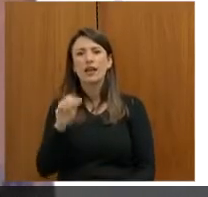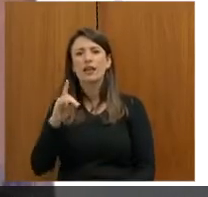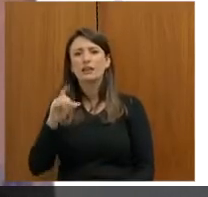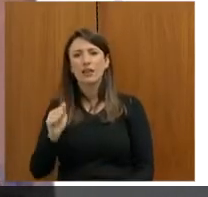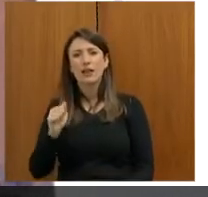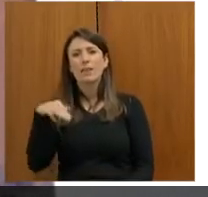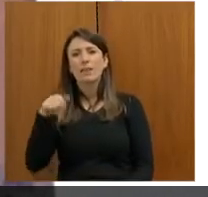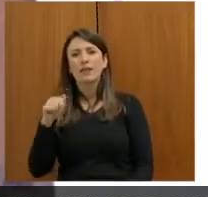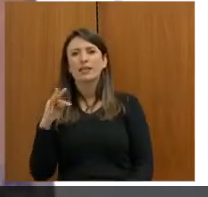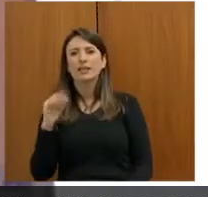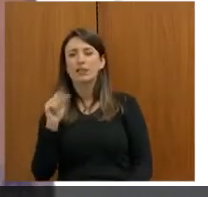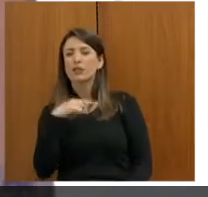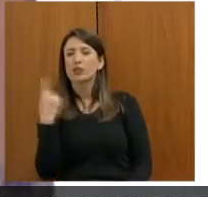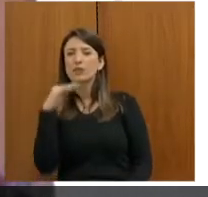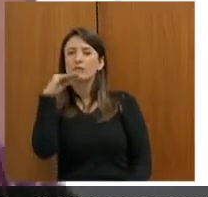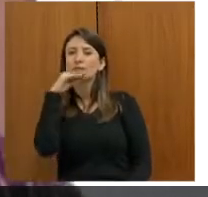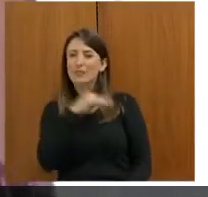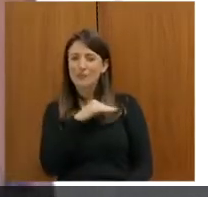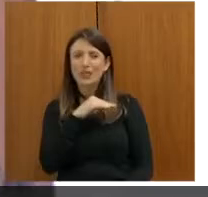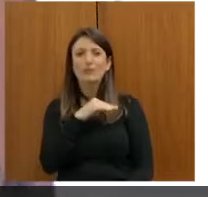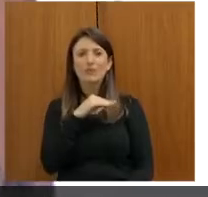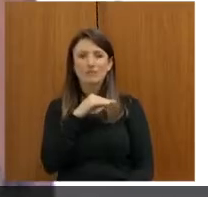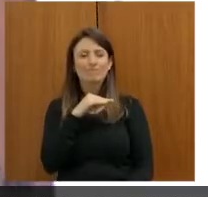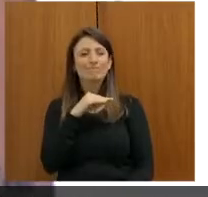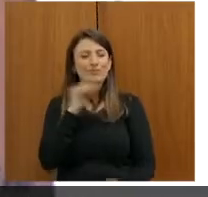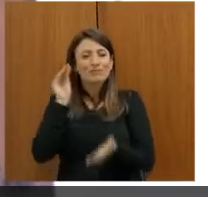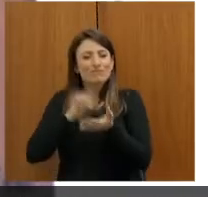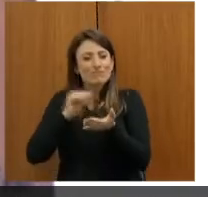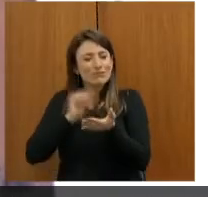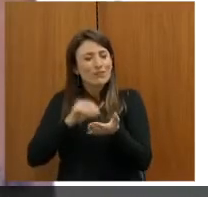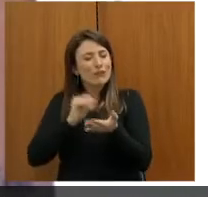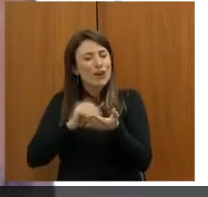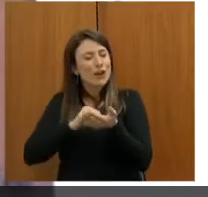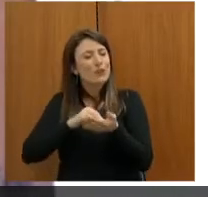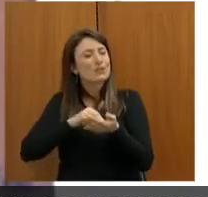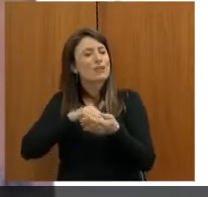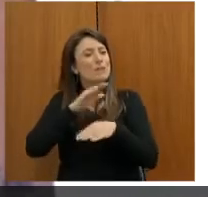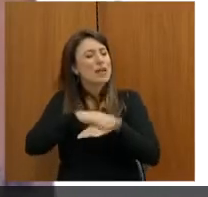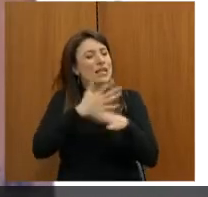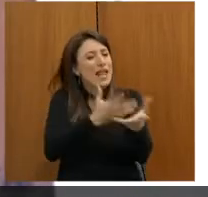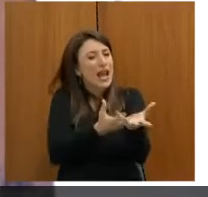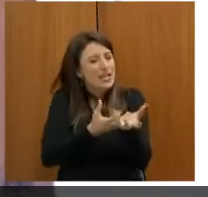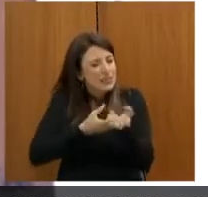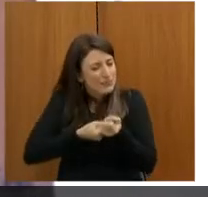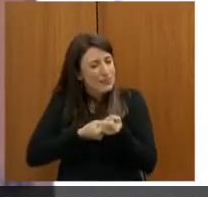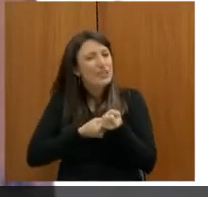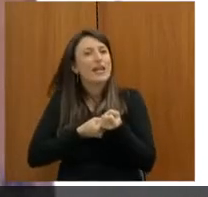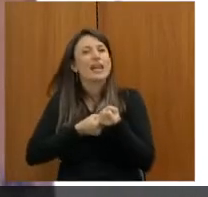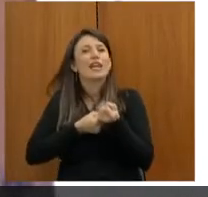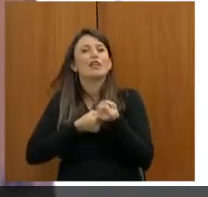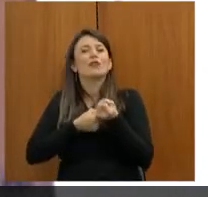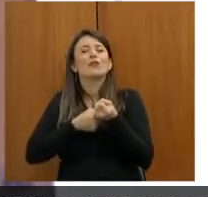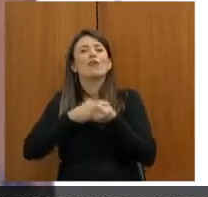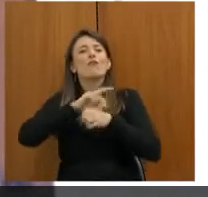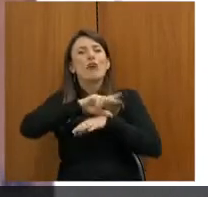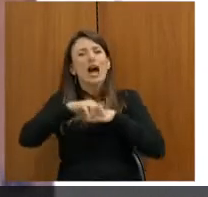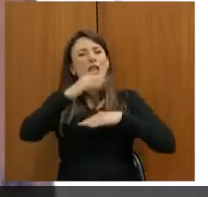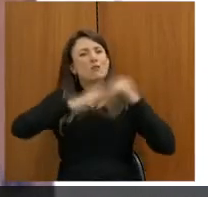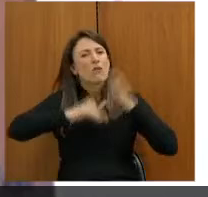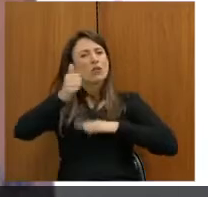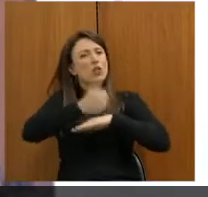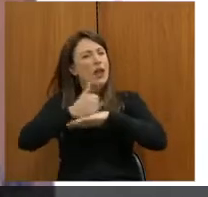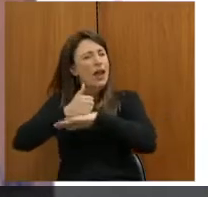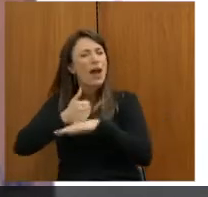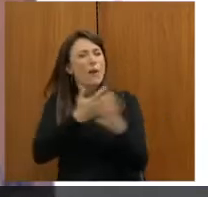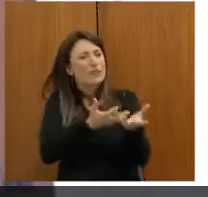a gente percebe a deficiência né dessa desse atendimento multidisciplinar e intersetorial é as